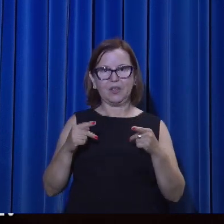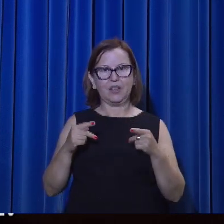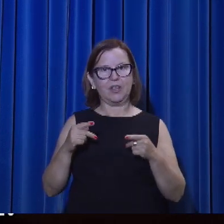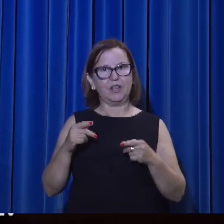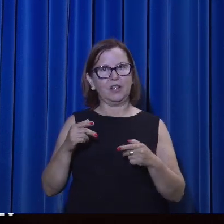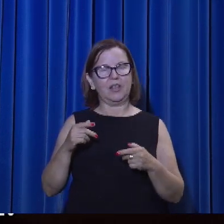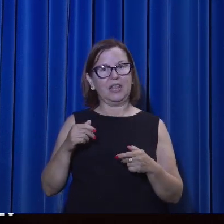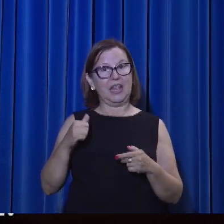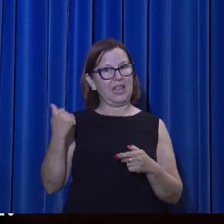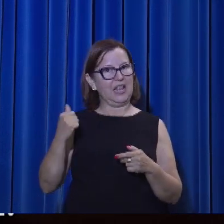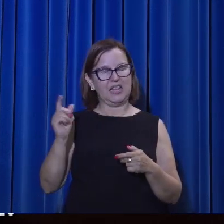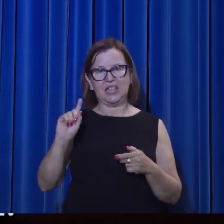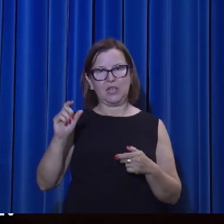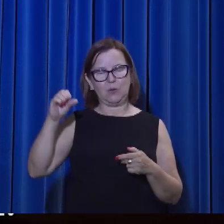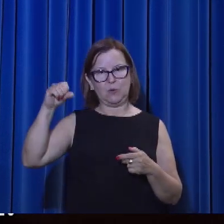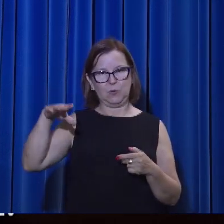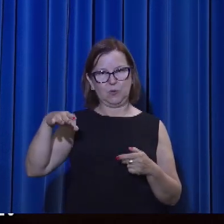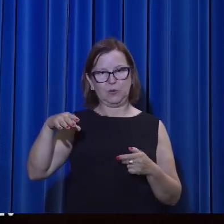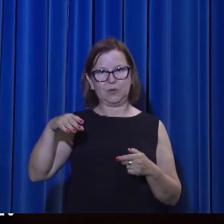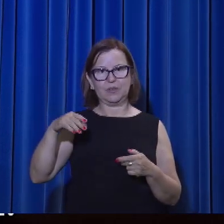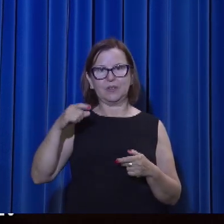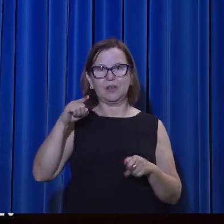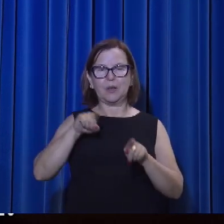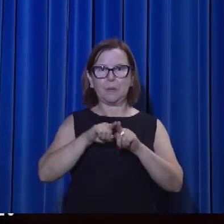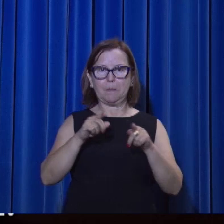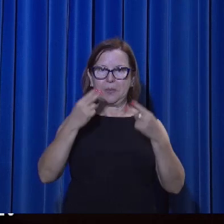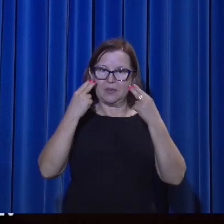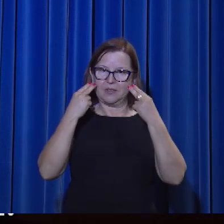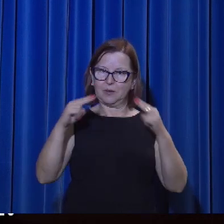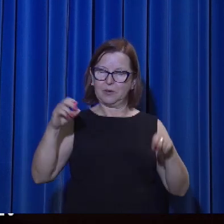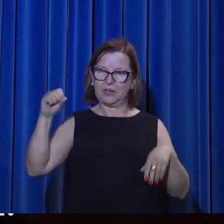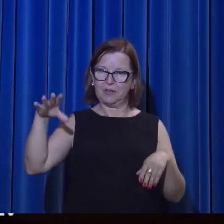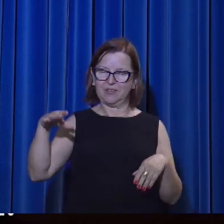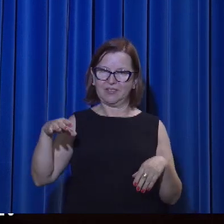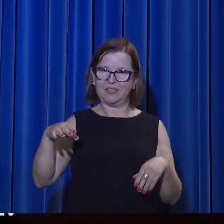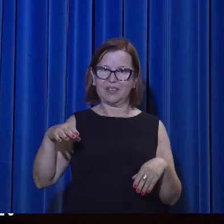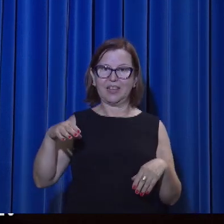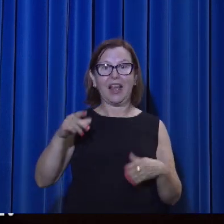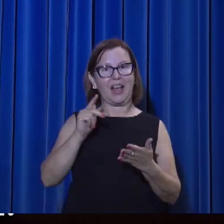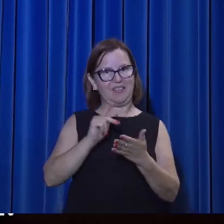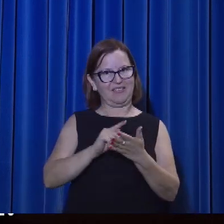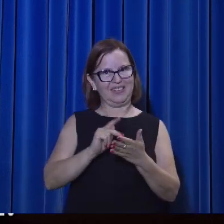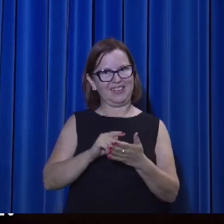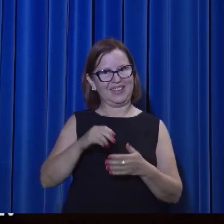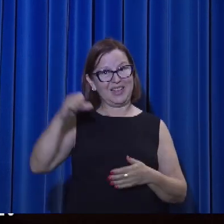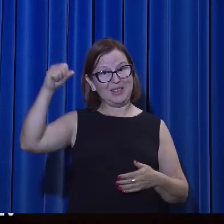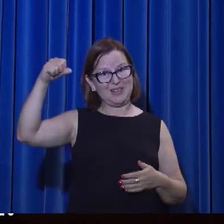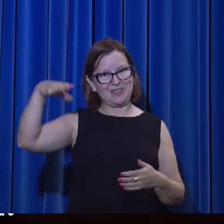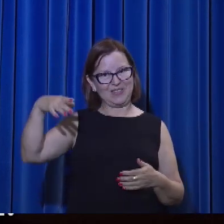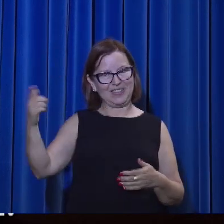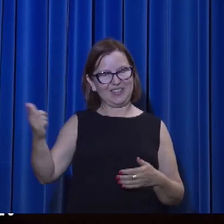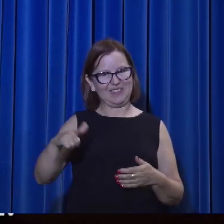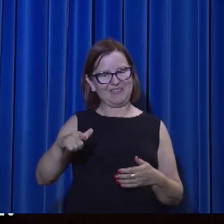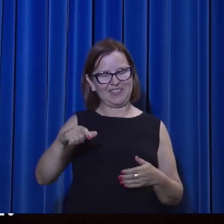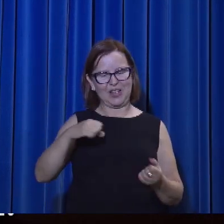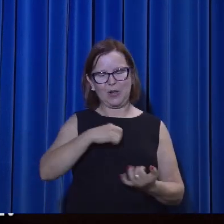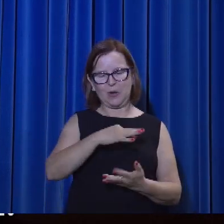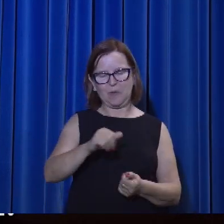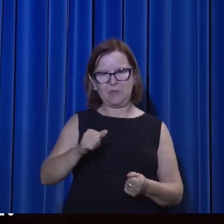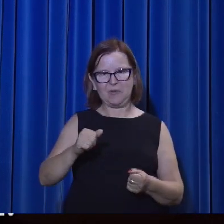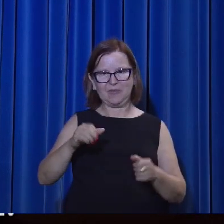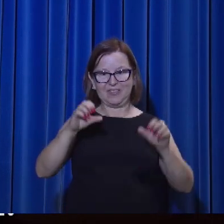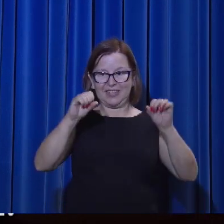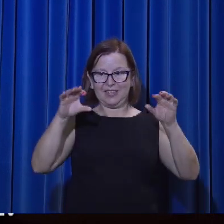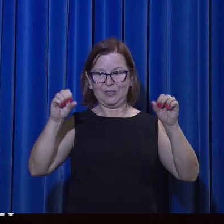que testificasse da luz. A saber, a verdadeira luz, que vinda ao mundo, ilumina todo